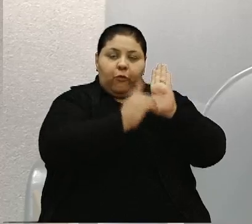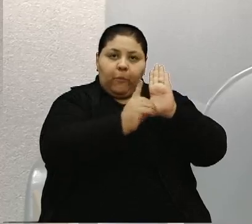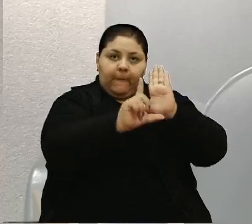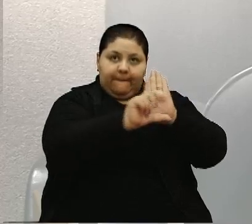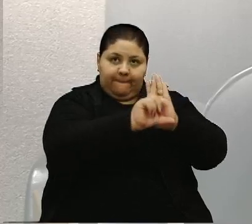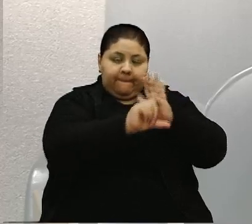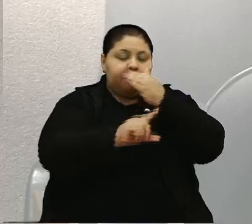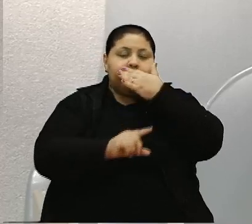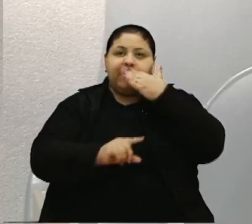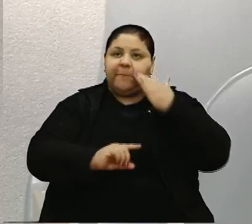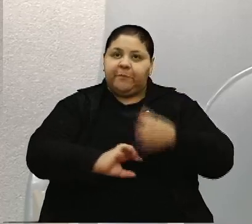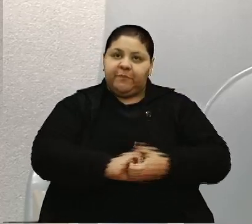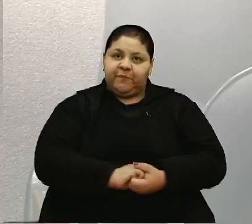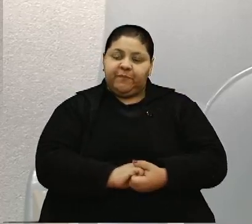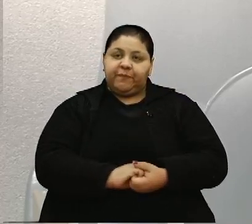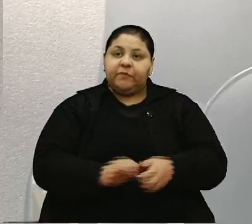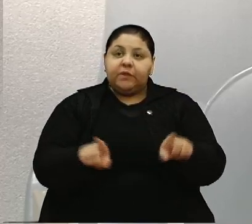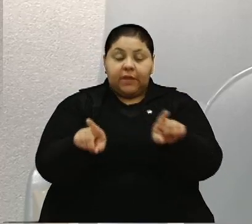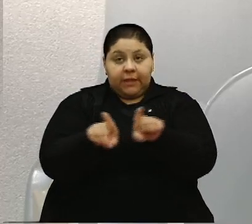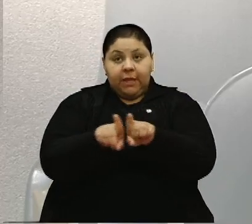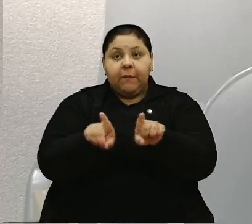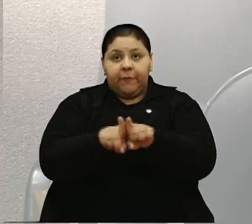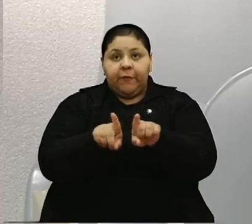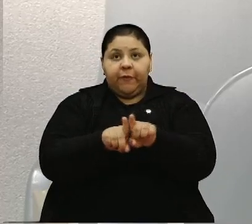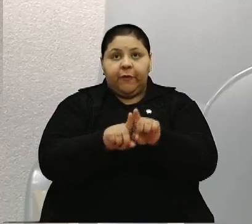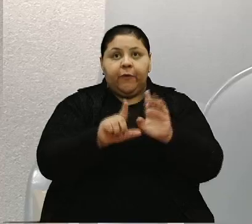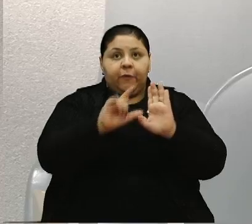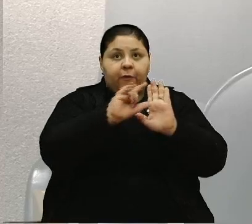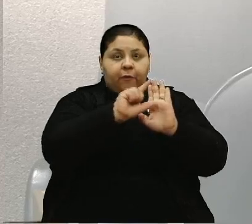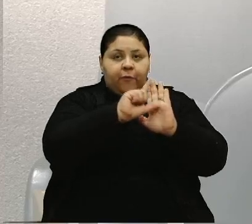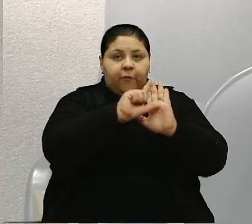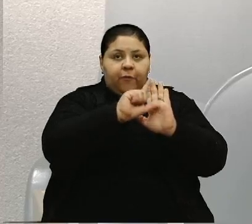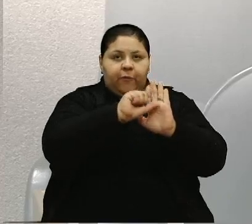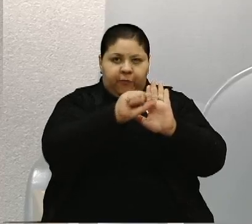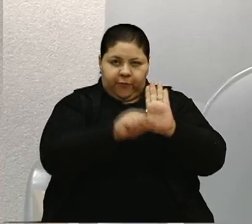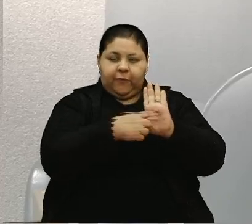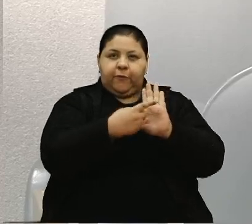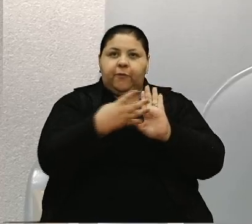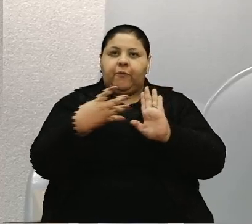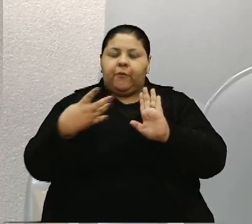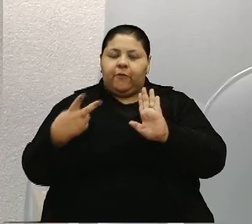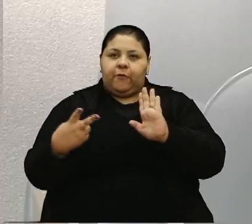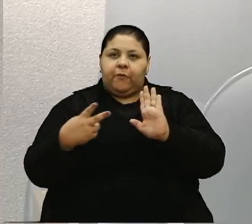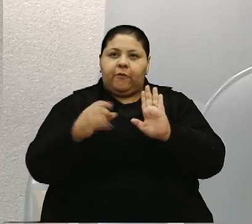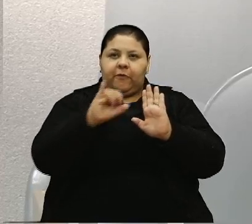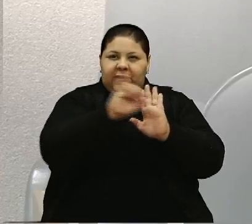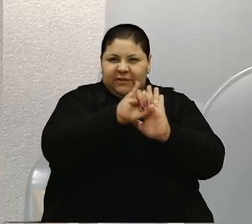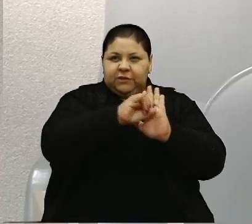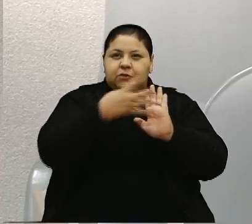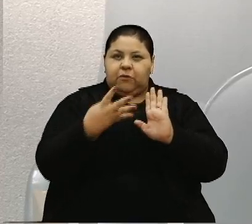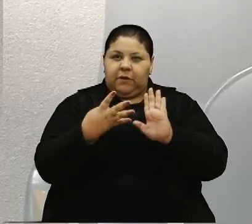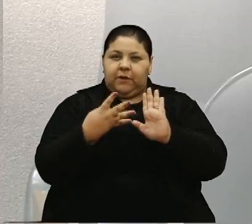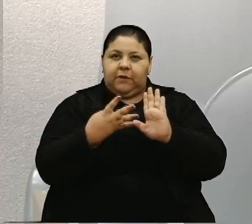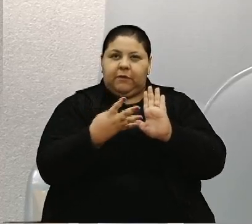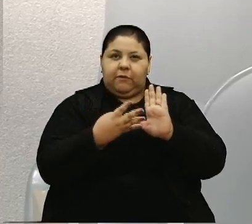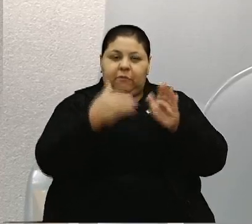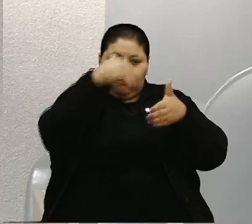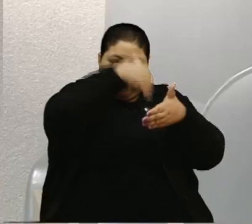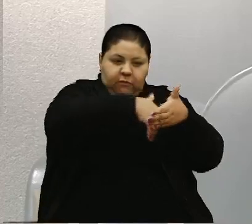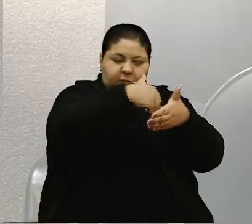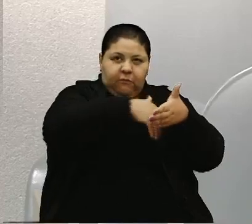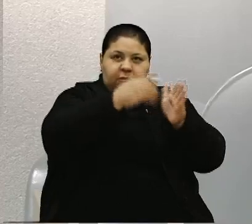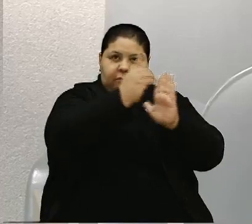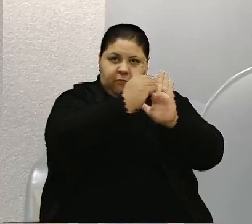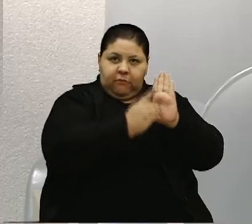legislativo. Ainda neste sentido, o artigo 142, inciso 4 do Regimento Interno, determina que o projeto de